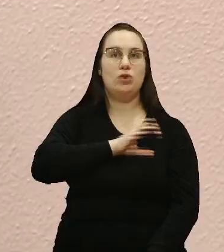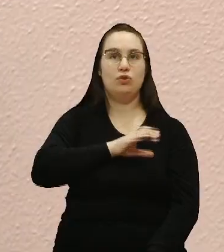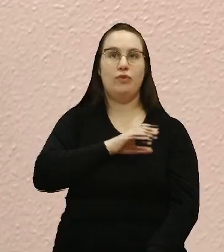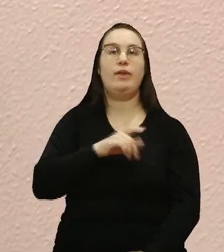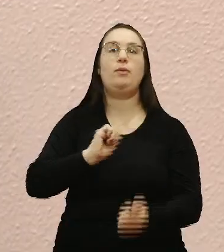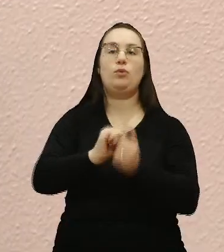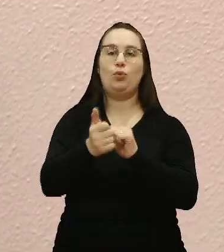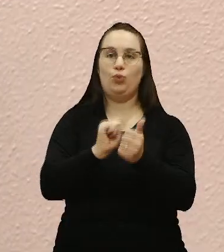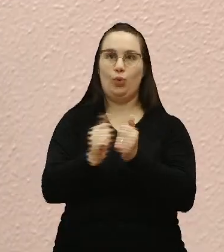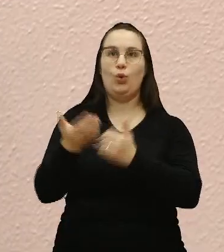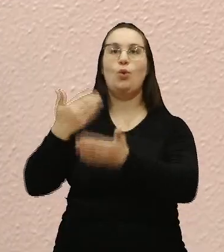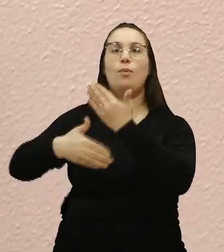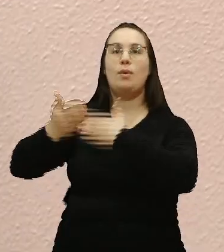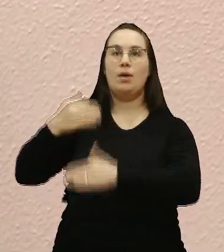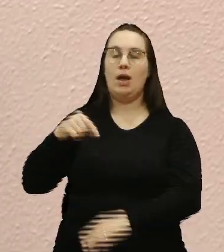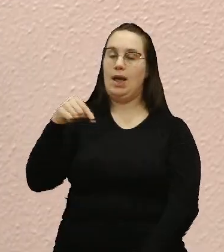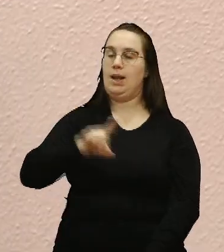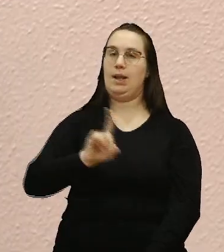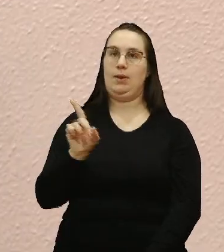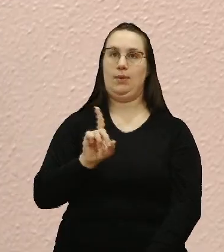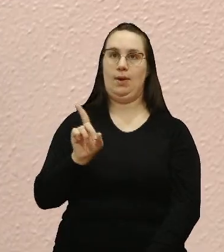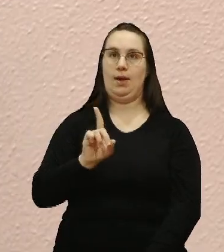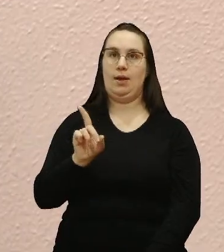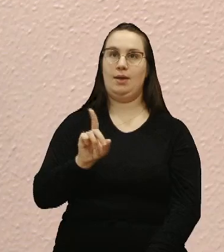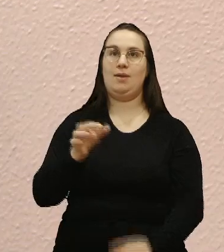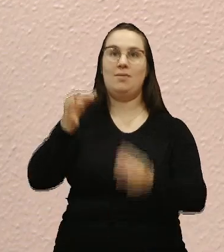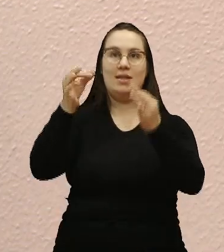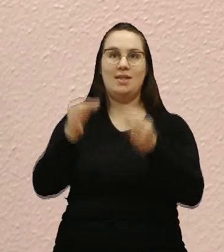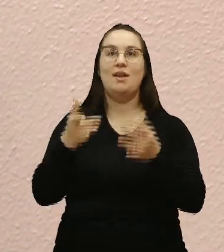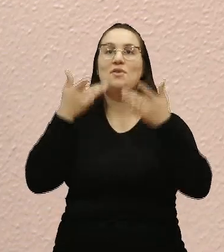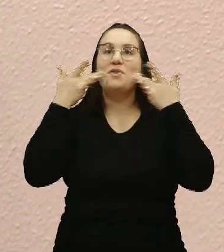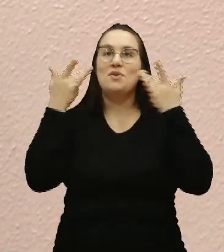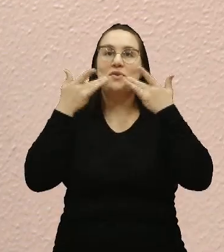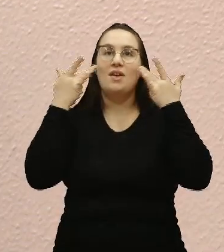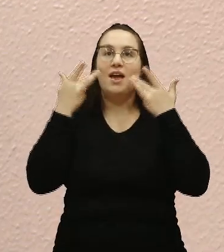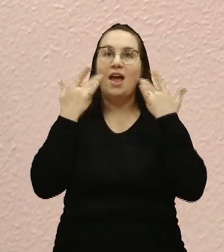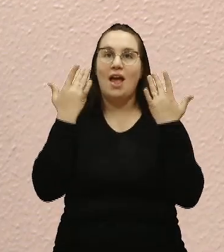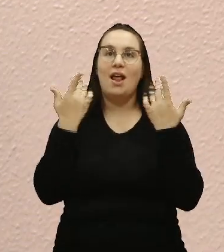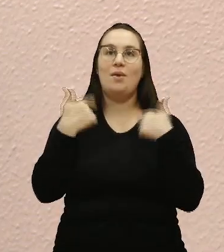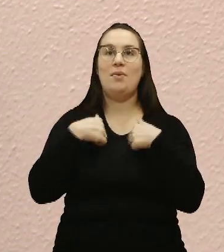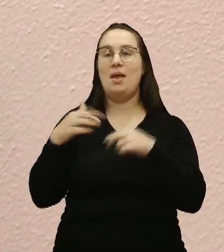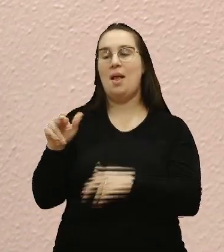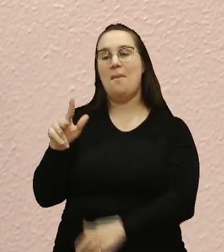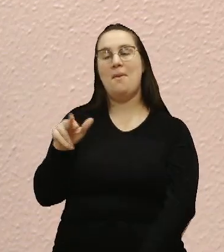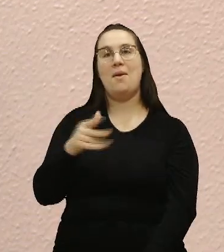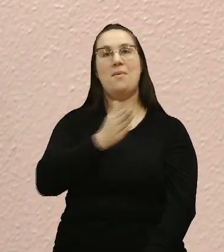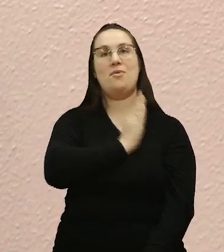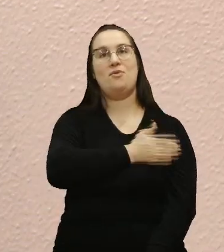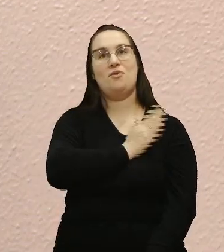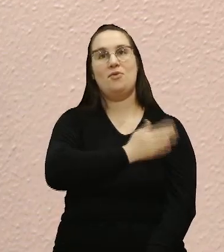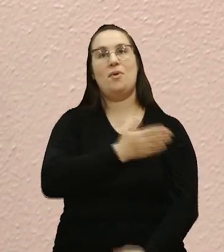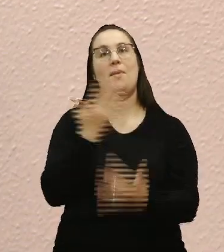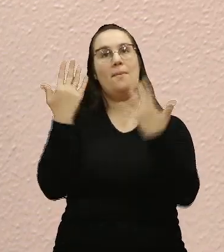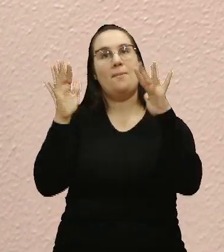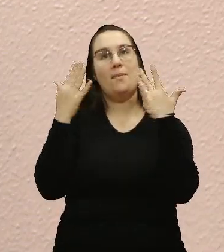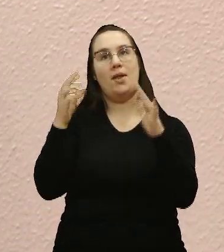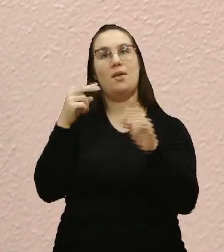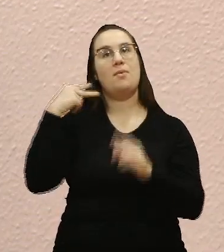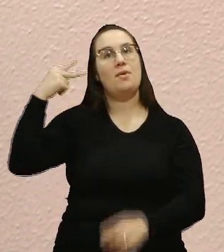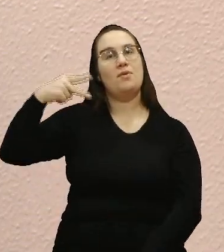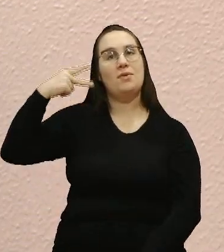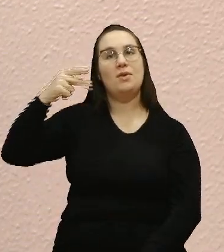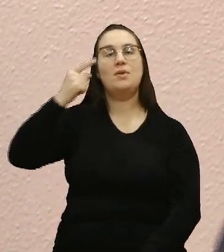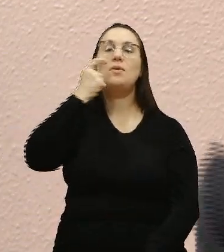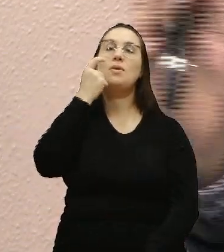bom estar te homenageando. O Bira não está mais aqui, mas certamente fica feliz de onde ele está, porque era meu irmão de coração, enfim. Parabéns, vereador Petrini,